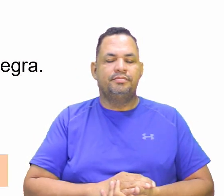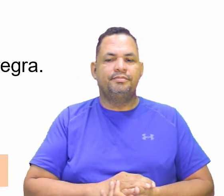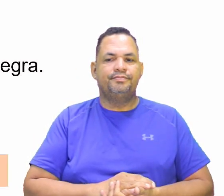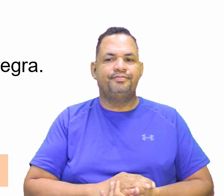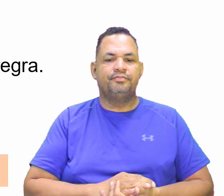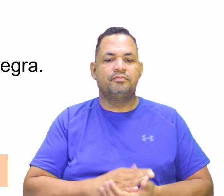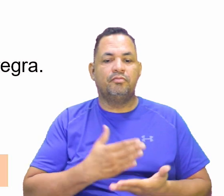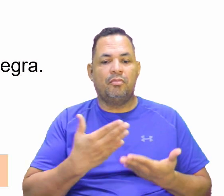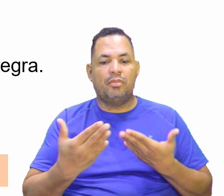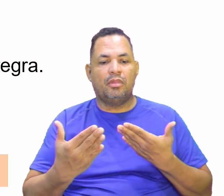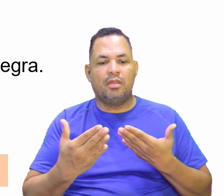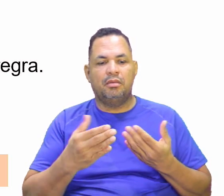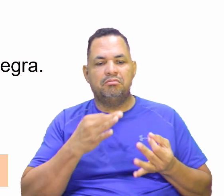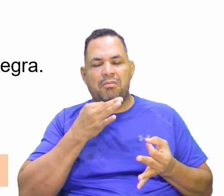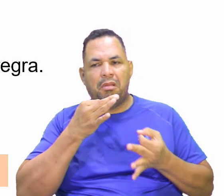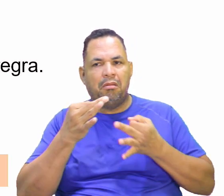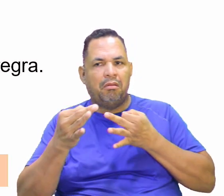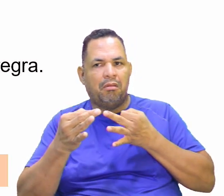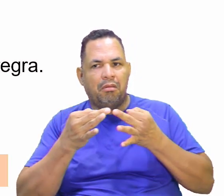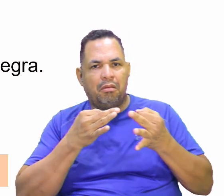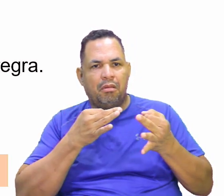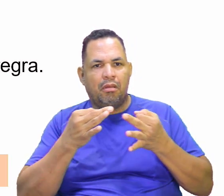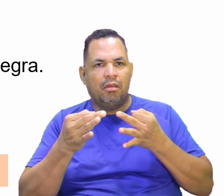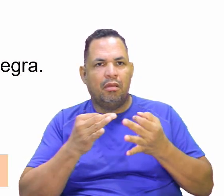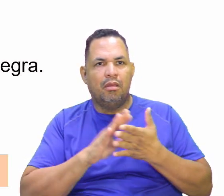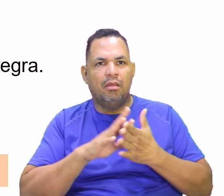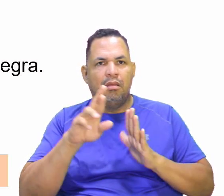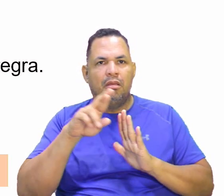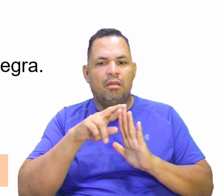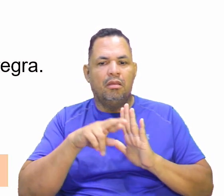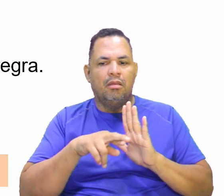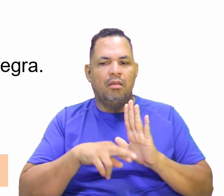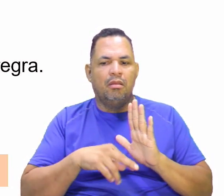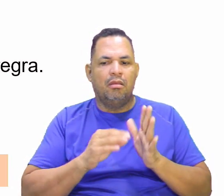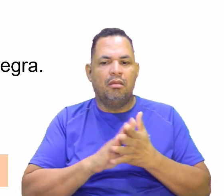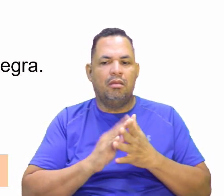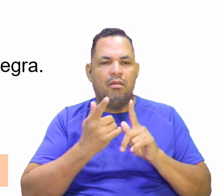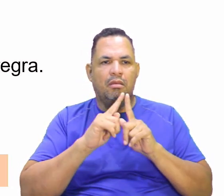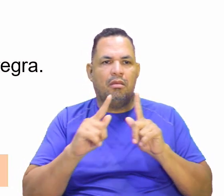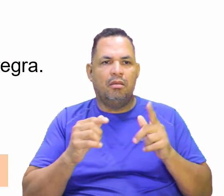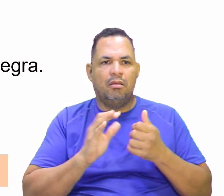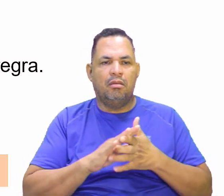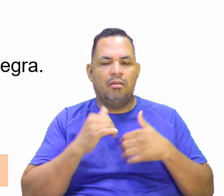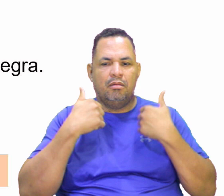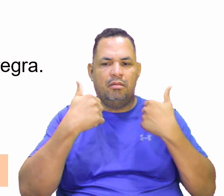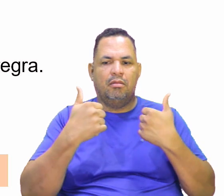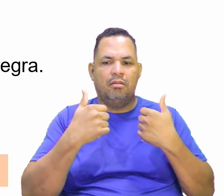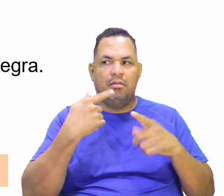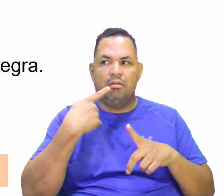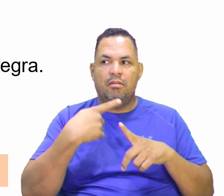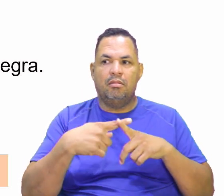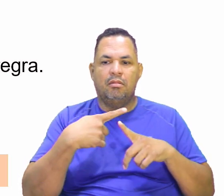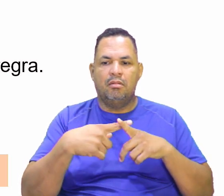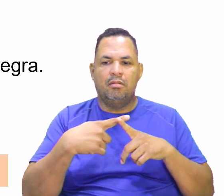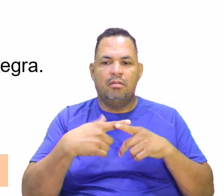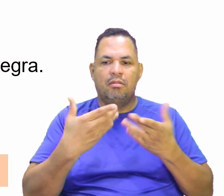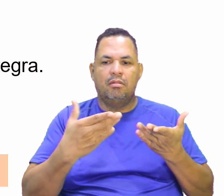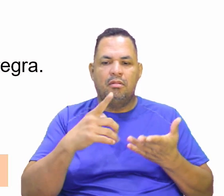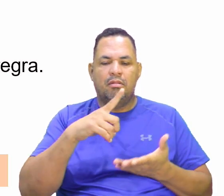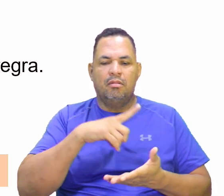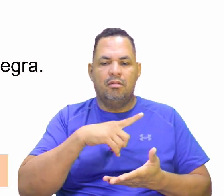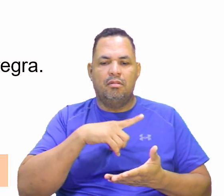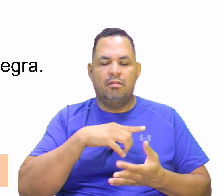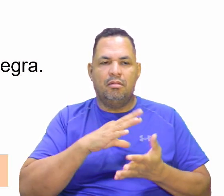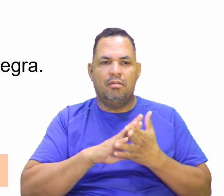assim, relativizam essa regra gramatical, beleza? Porque ele tem